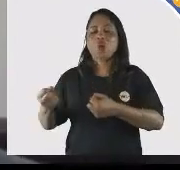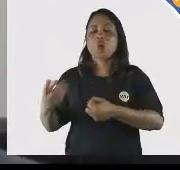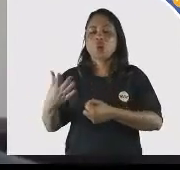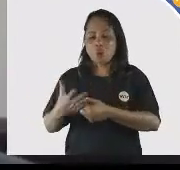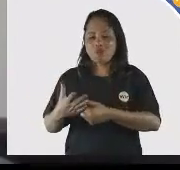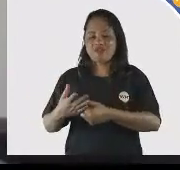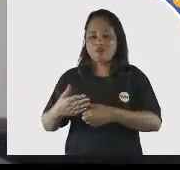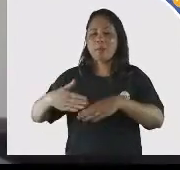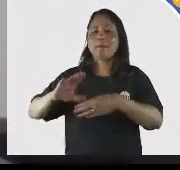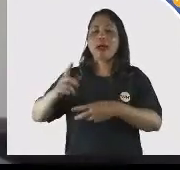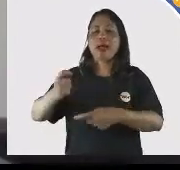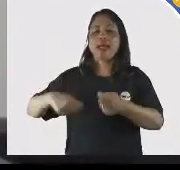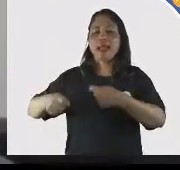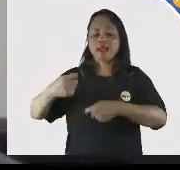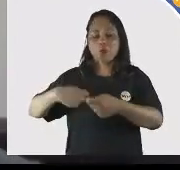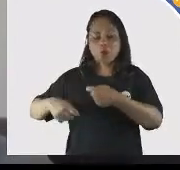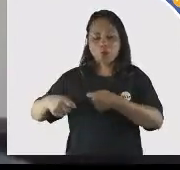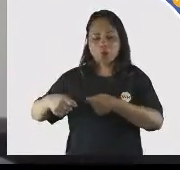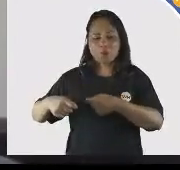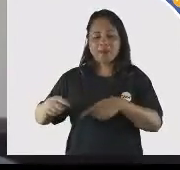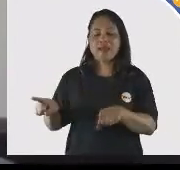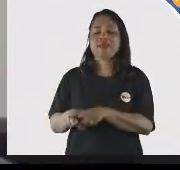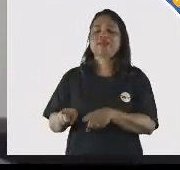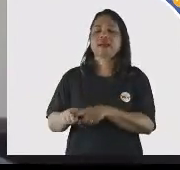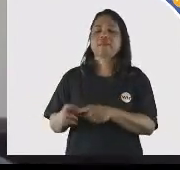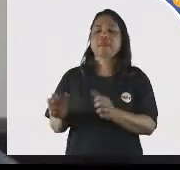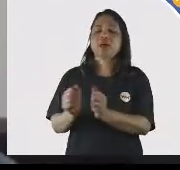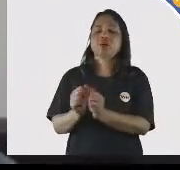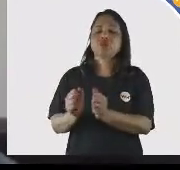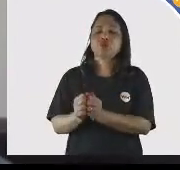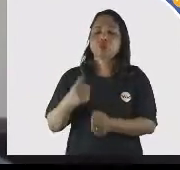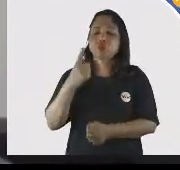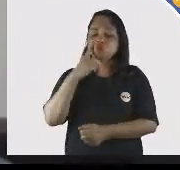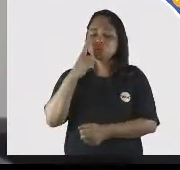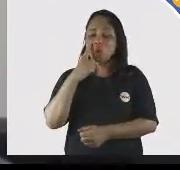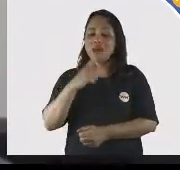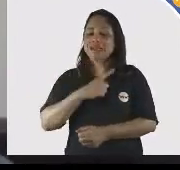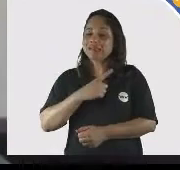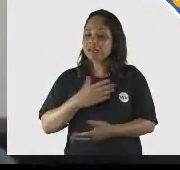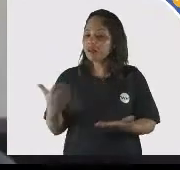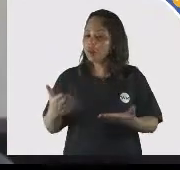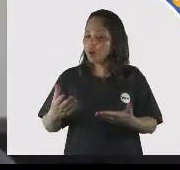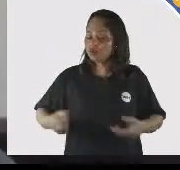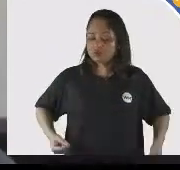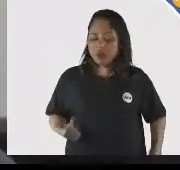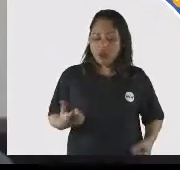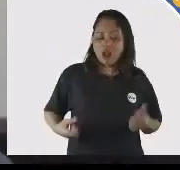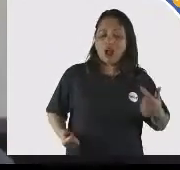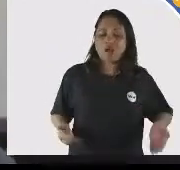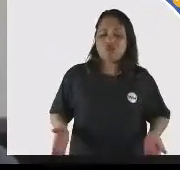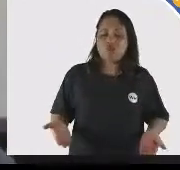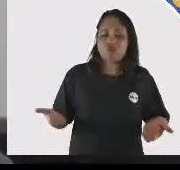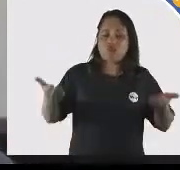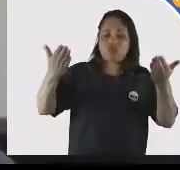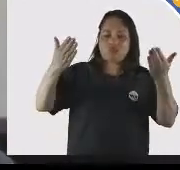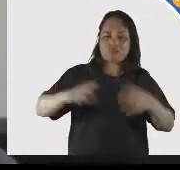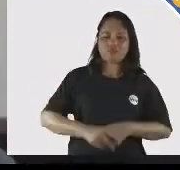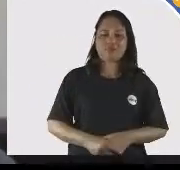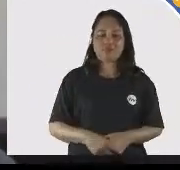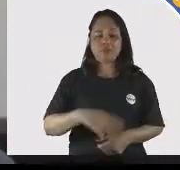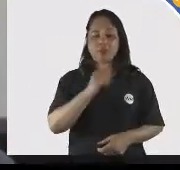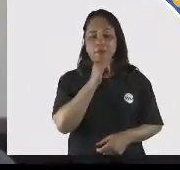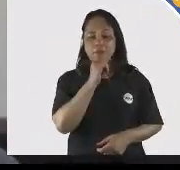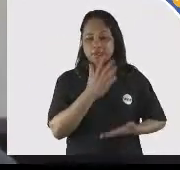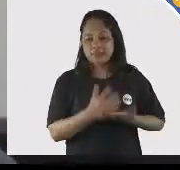e justamente encontro com os aumentos repentinos de curso que a gente não entende este ano se olharmos aí para o quanto que subiu por